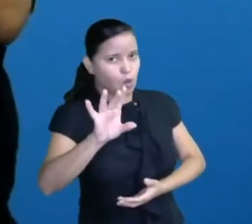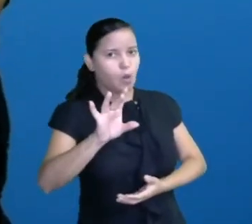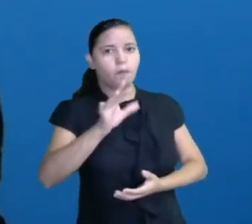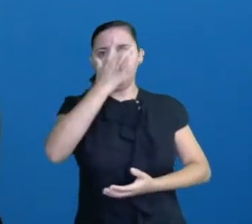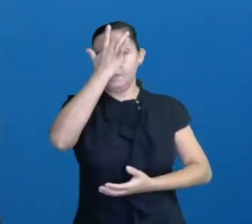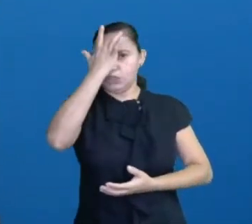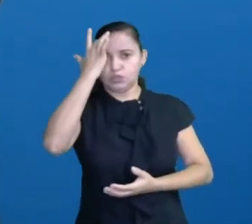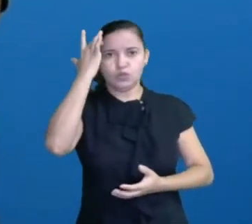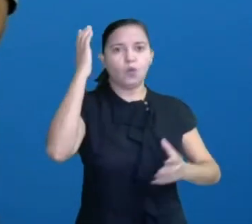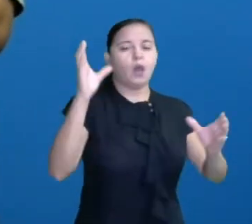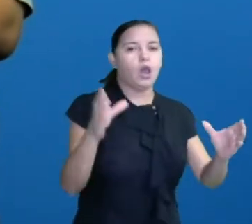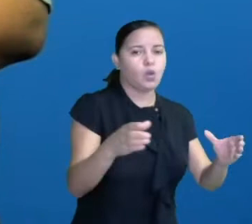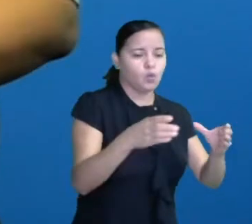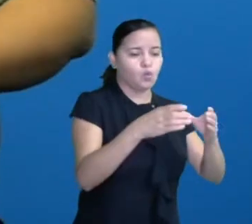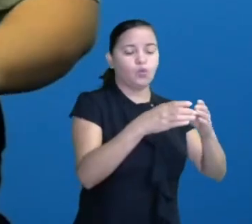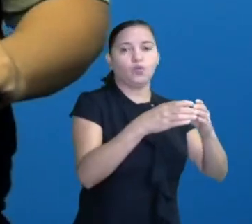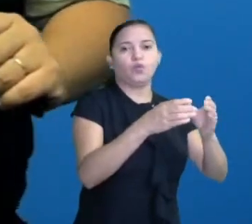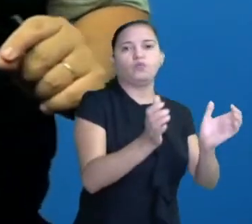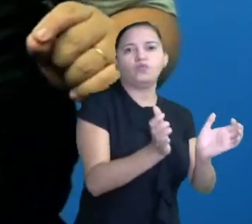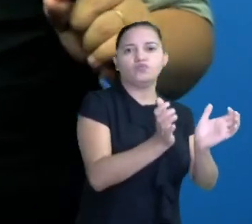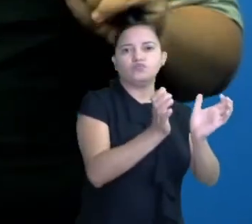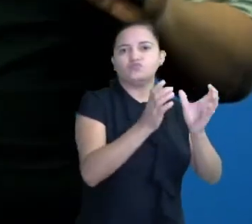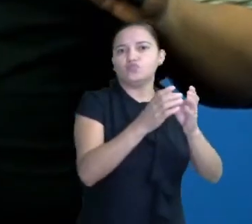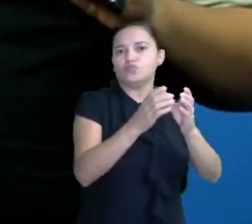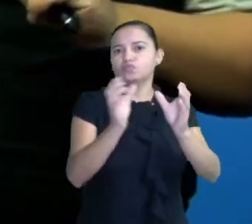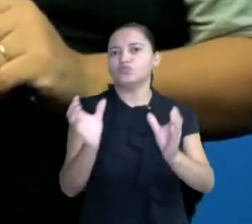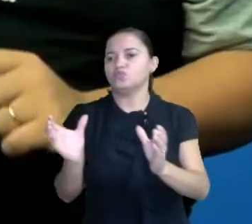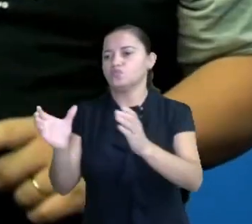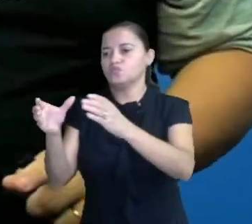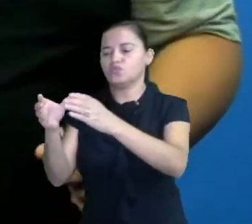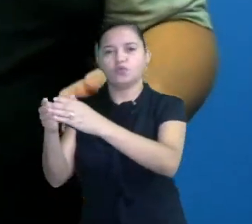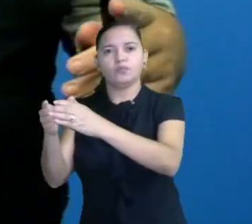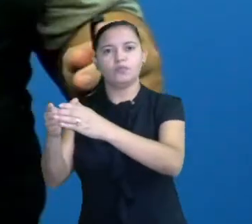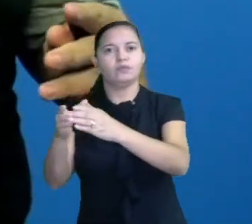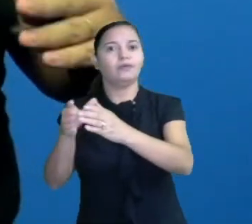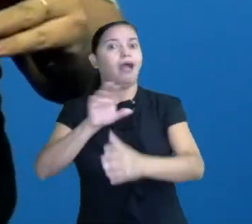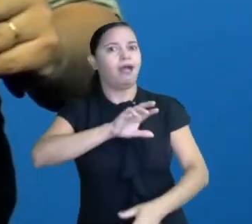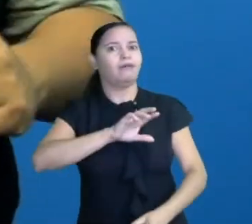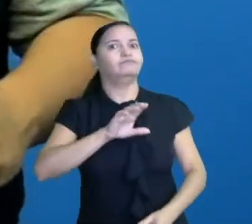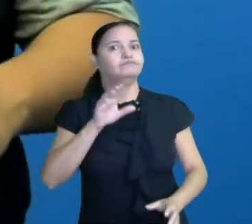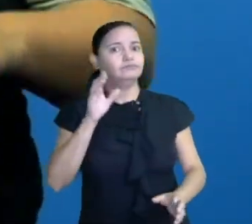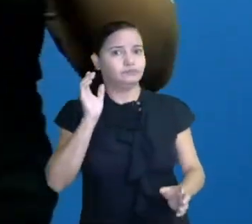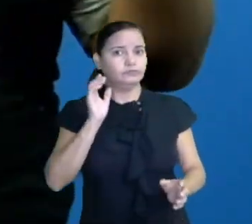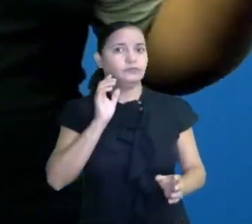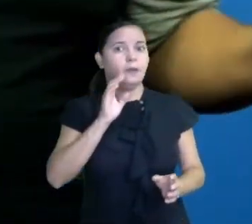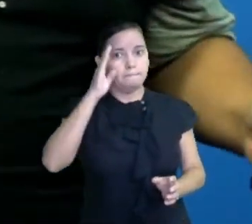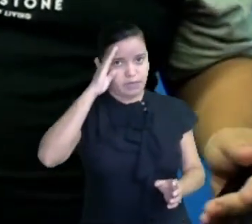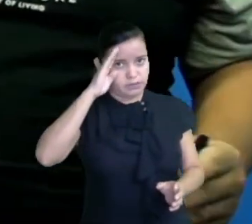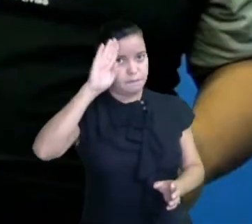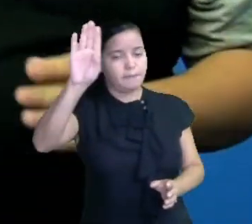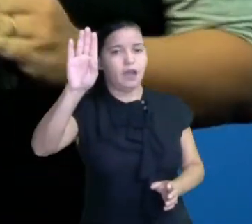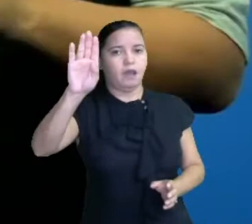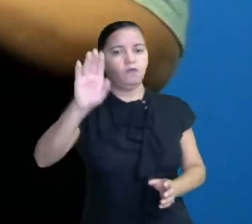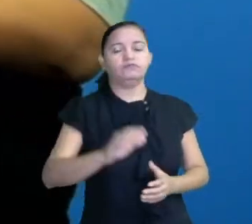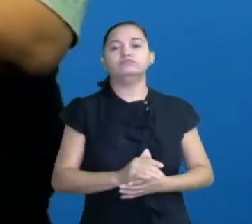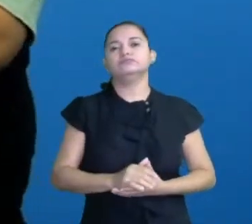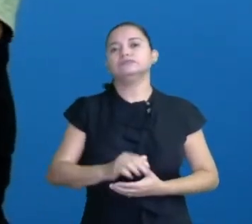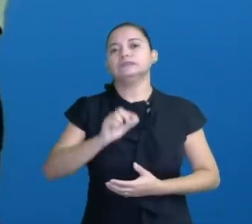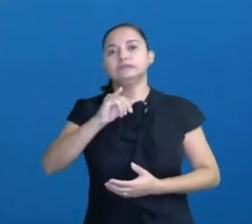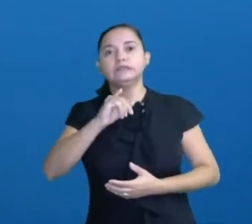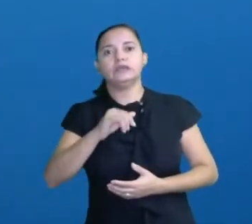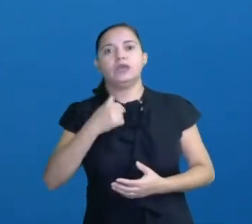grupos específicos. Não podemos utilizar para todos os grupos. Quando eu quero utilizar para um grupo maior, eu tenho que